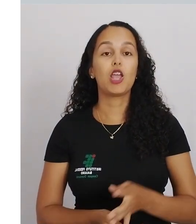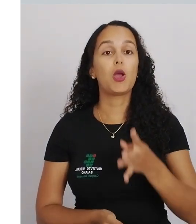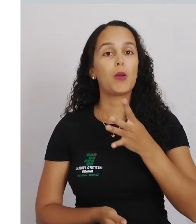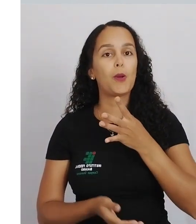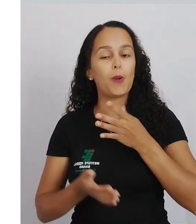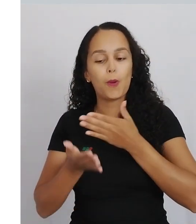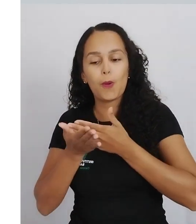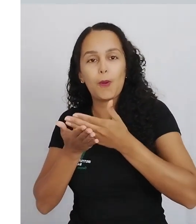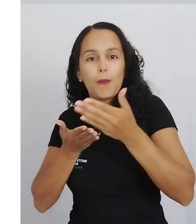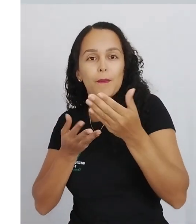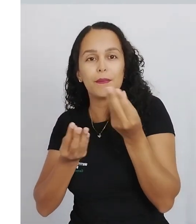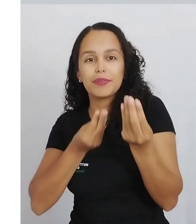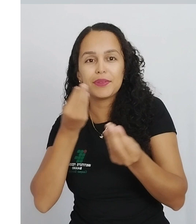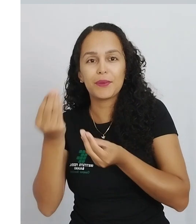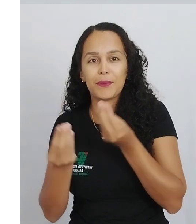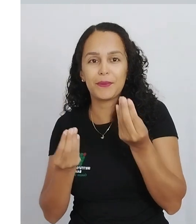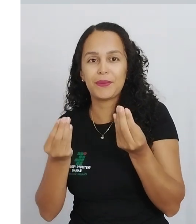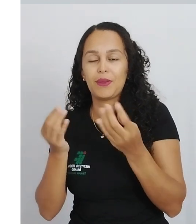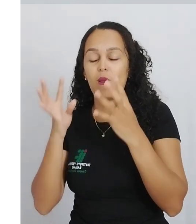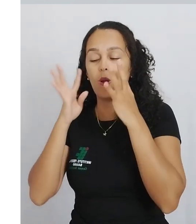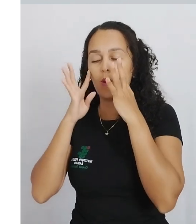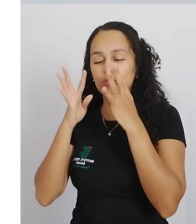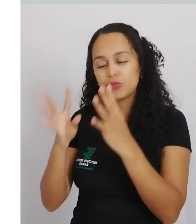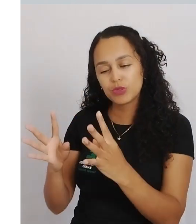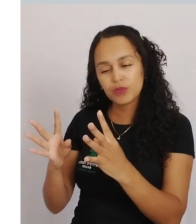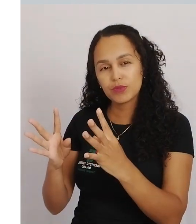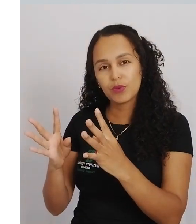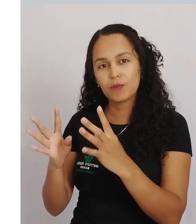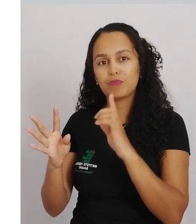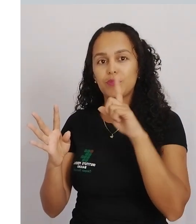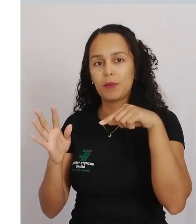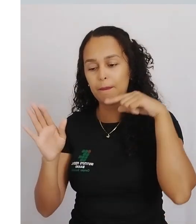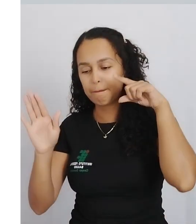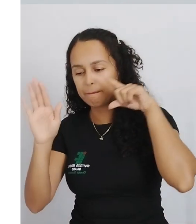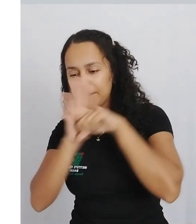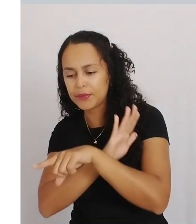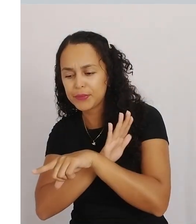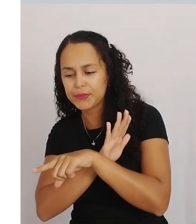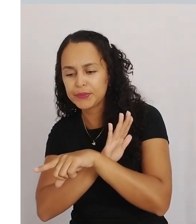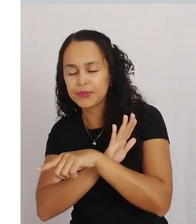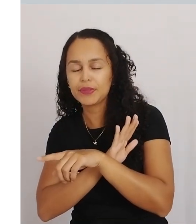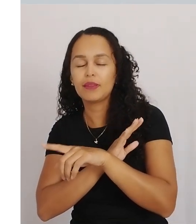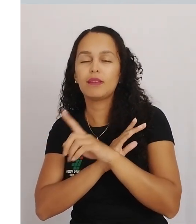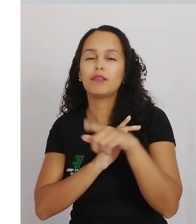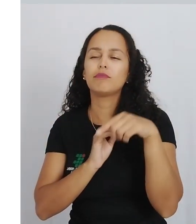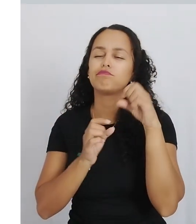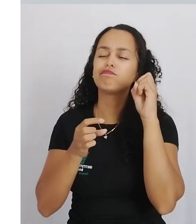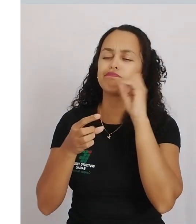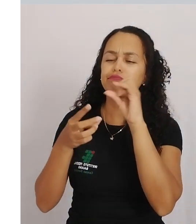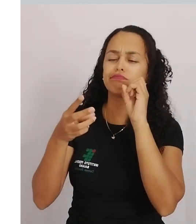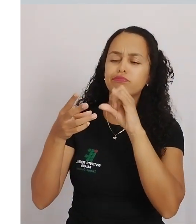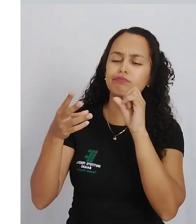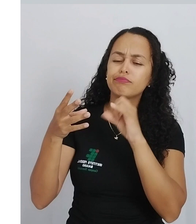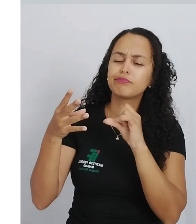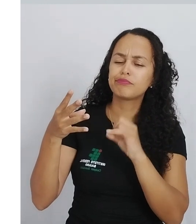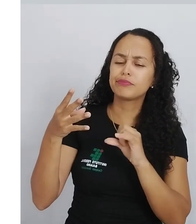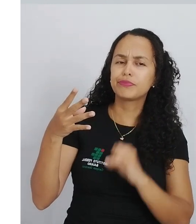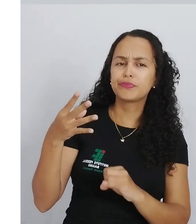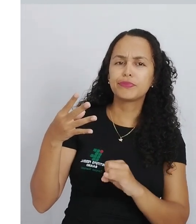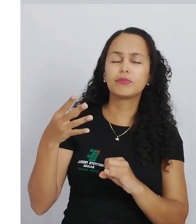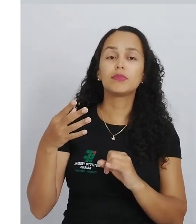científico. Tudo parte da observação, a partir dela, né, temos as perguntas nos levam a